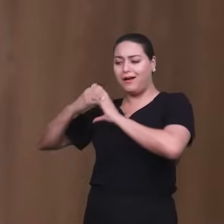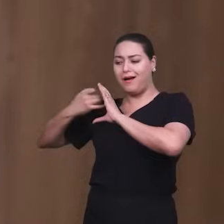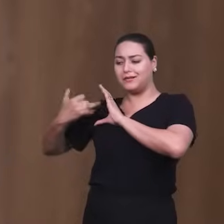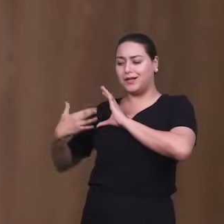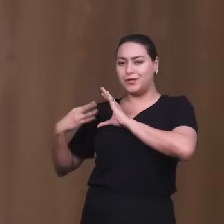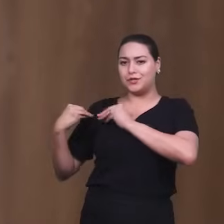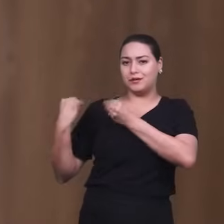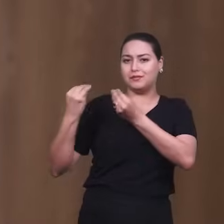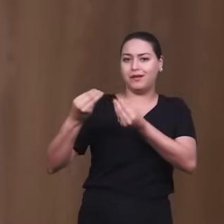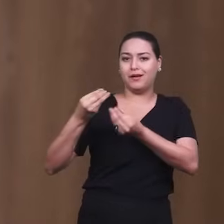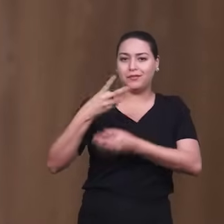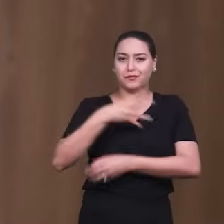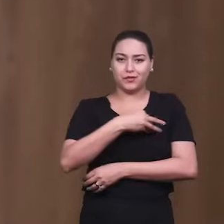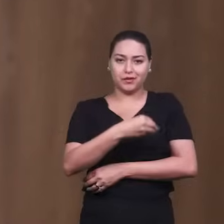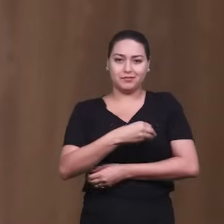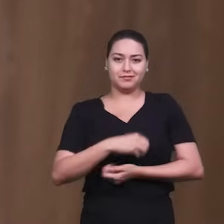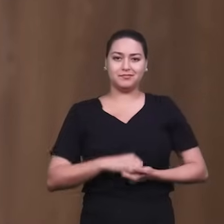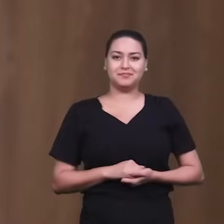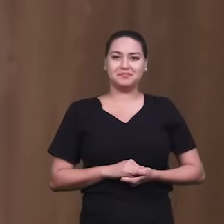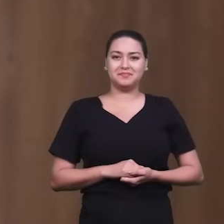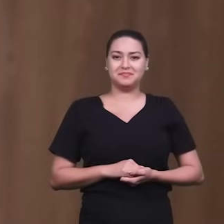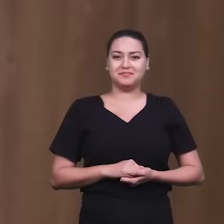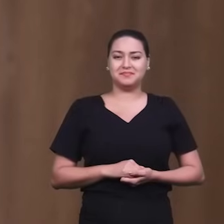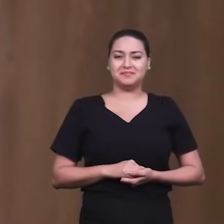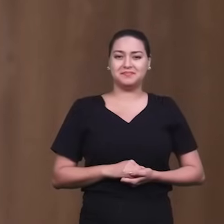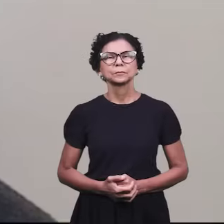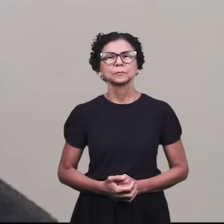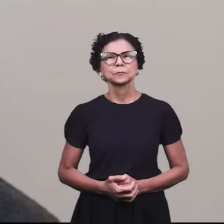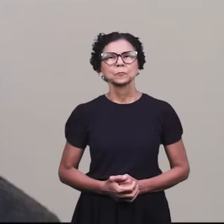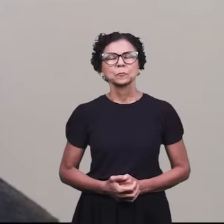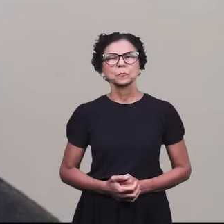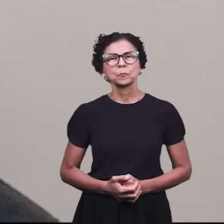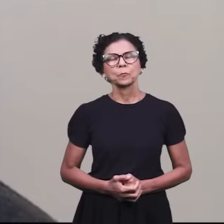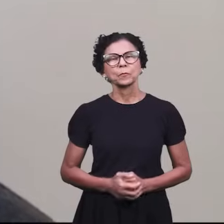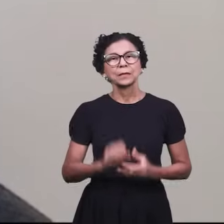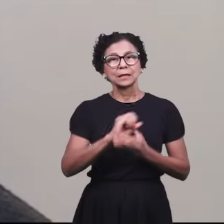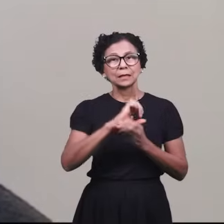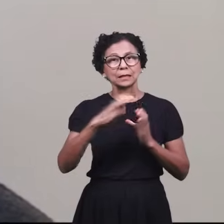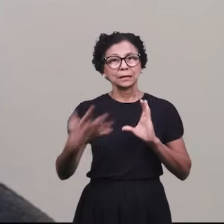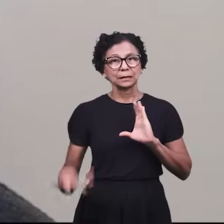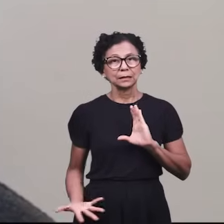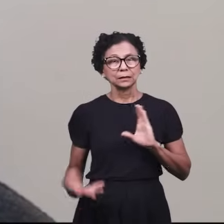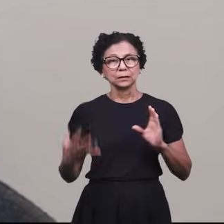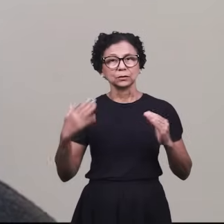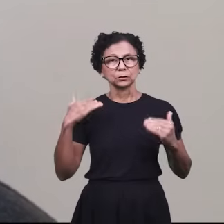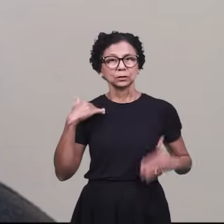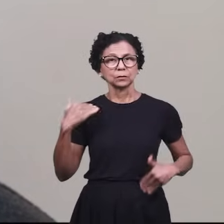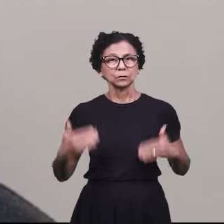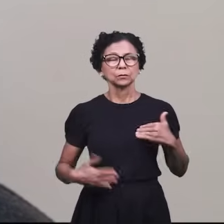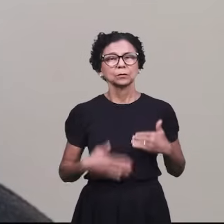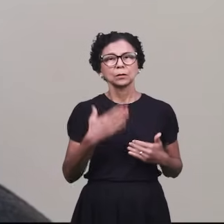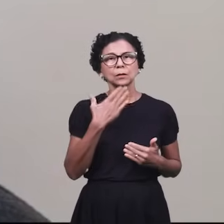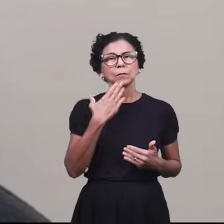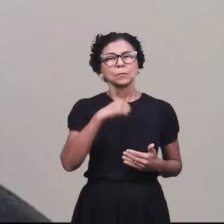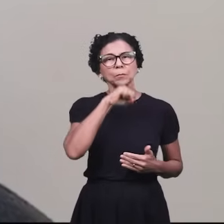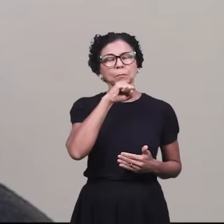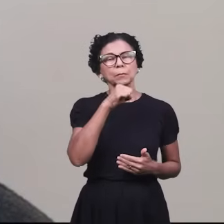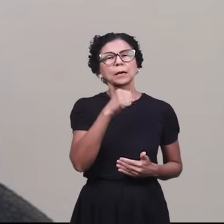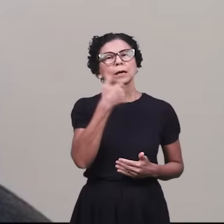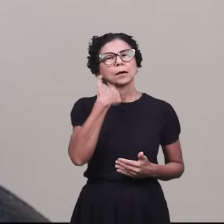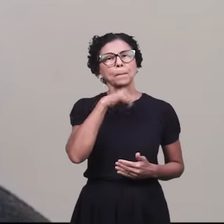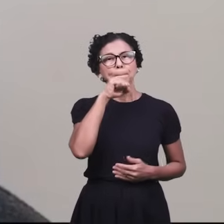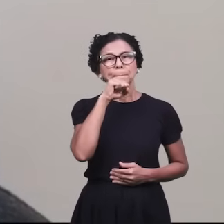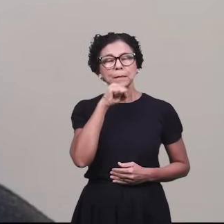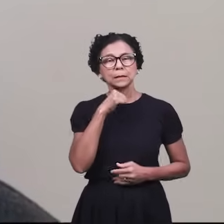são transmitidas dos pais para os filhos? A transmissão das características físicas dos pais para